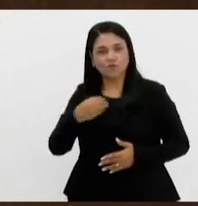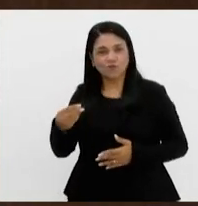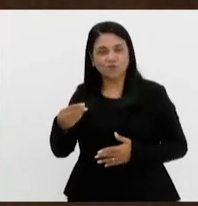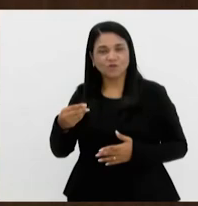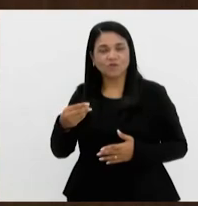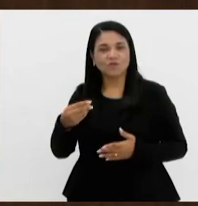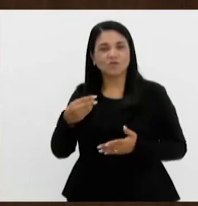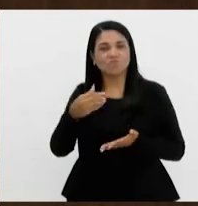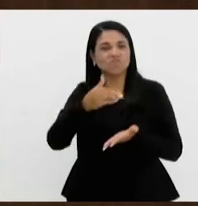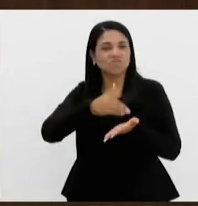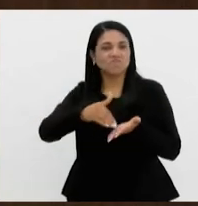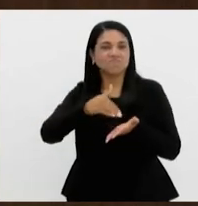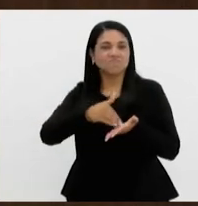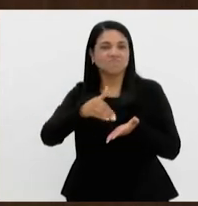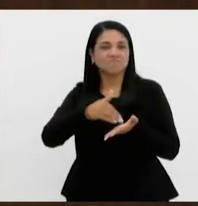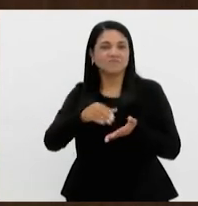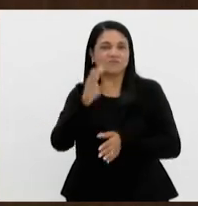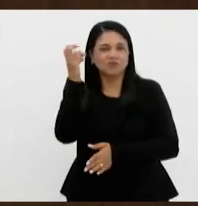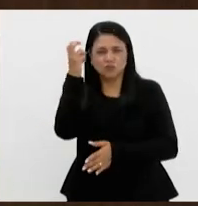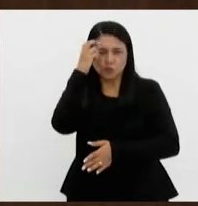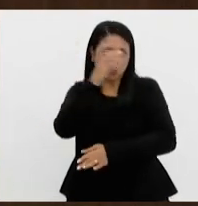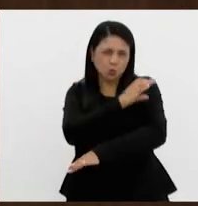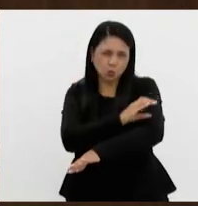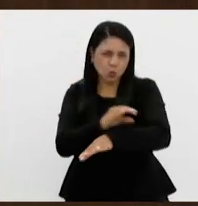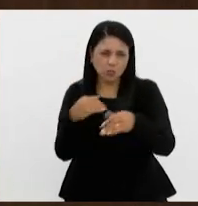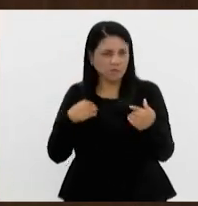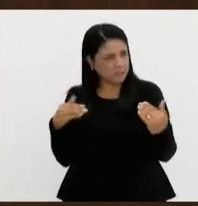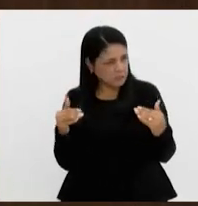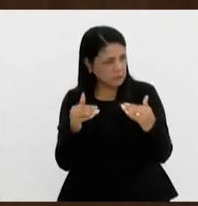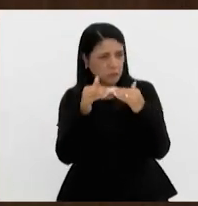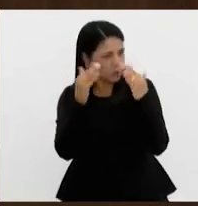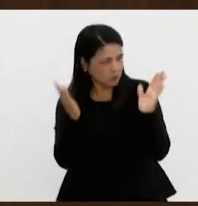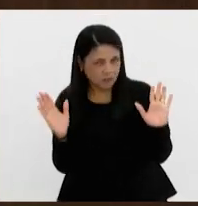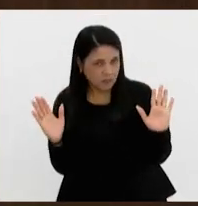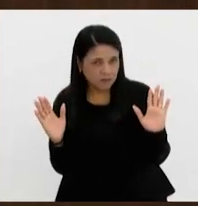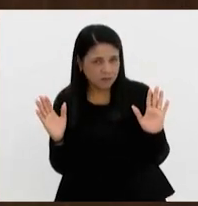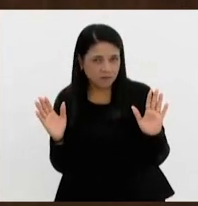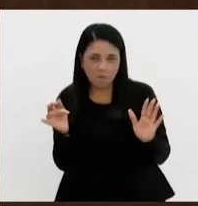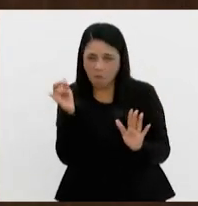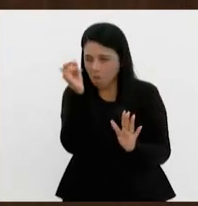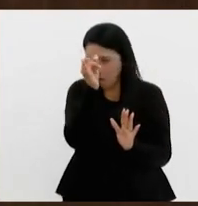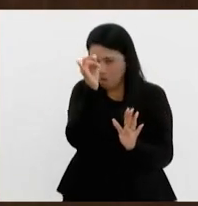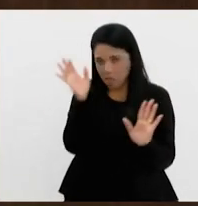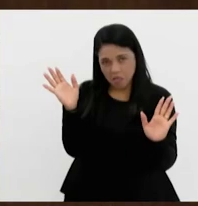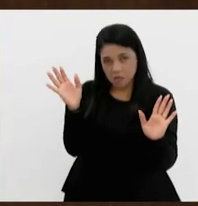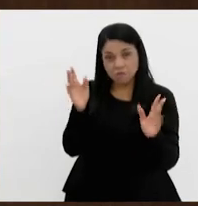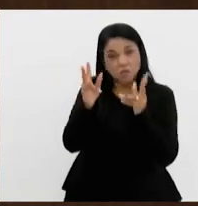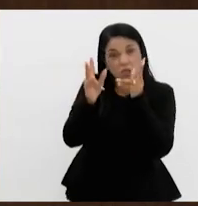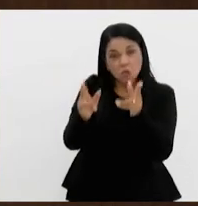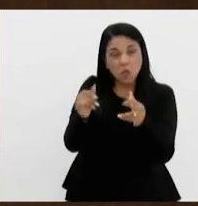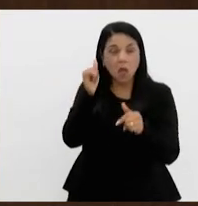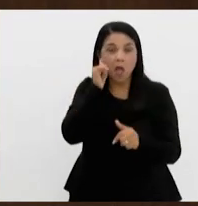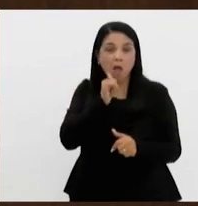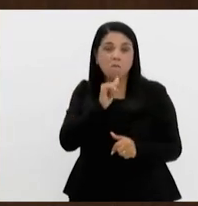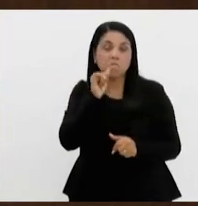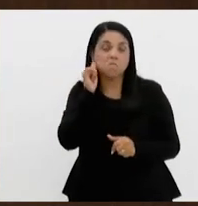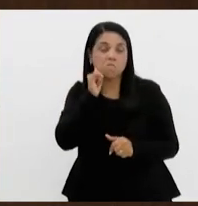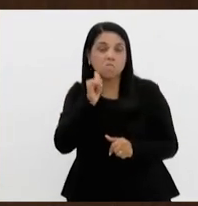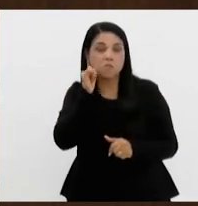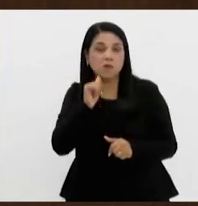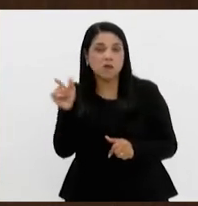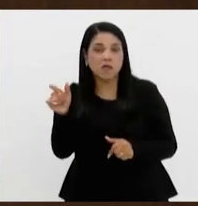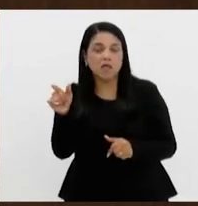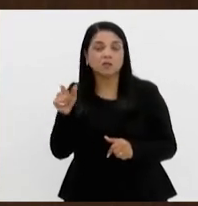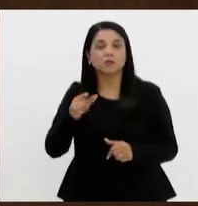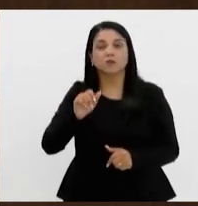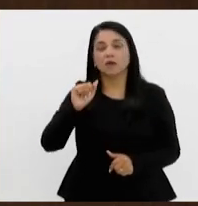de Cabo Frio. Mas isso aí deve ter sido coincidência, isso é uma bobagem. Da mesma maneira como a mulher do Randolfo Rodrigues acaba de ser nomeada no